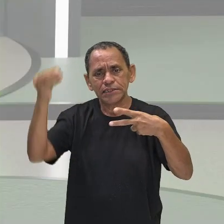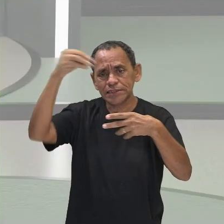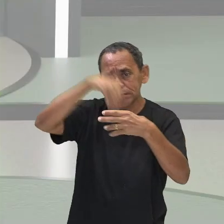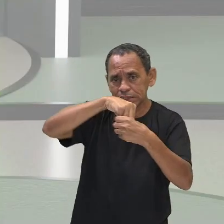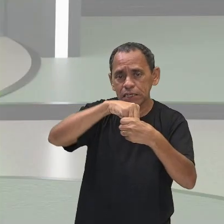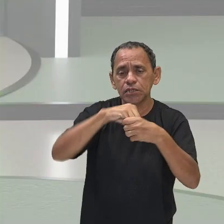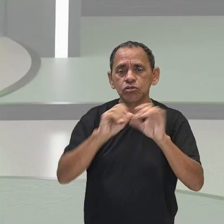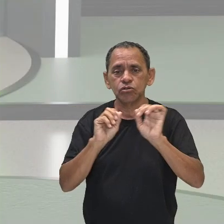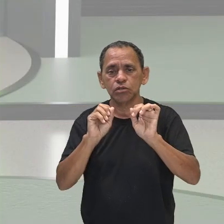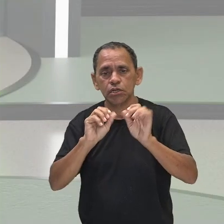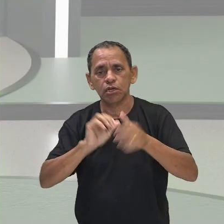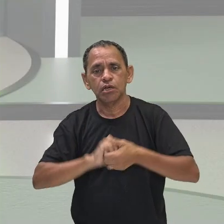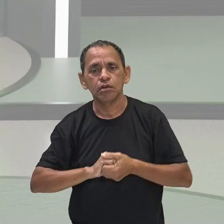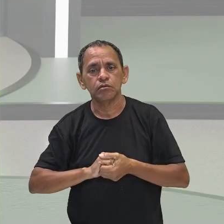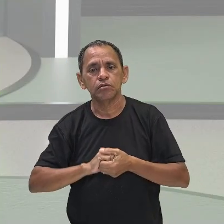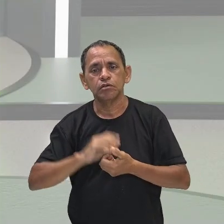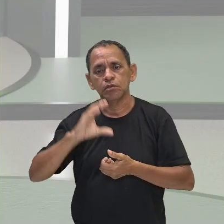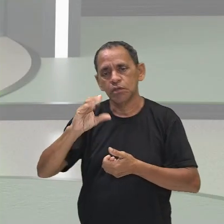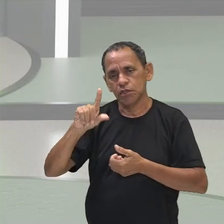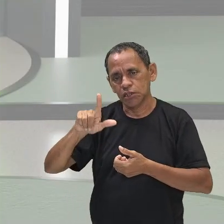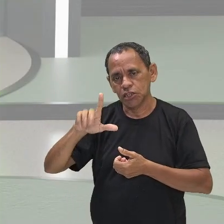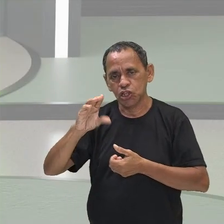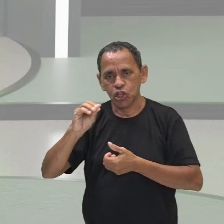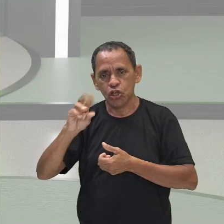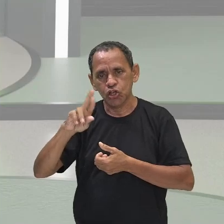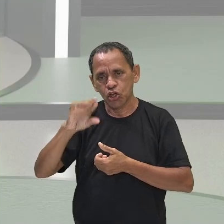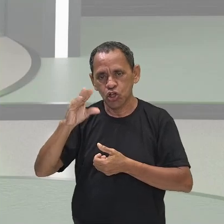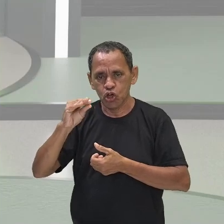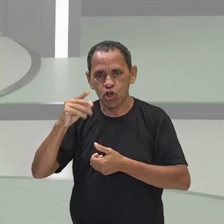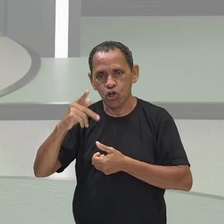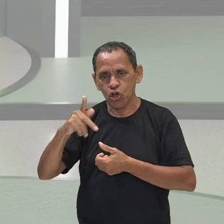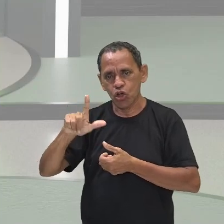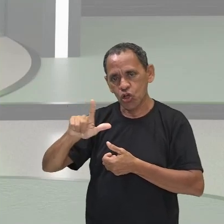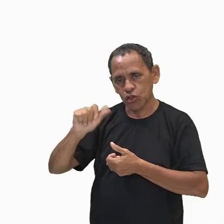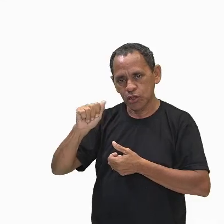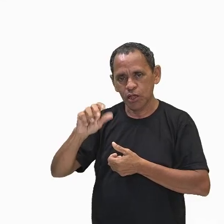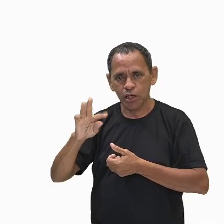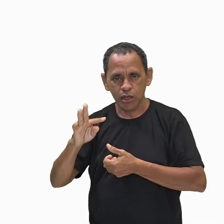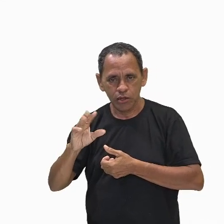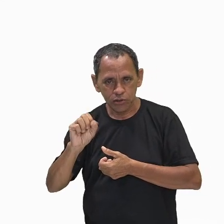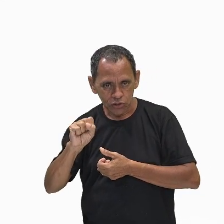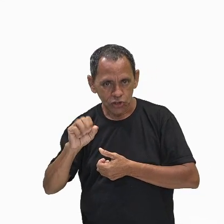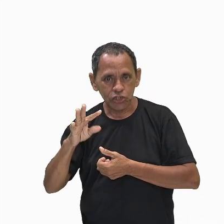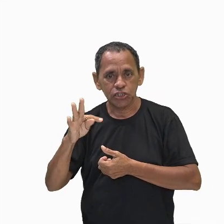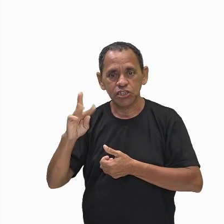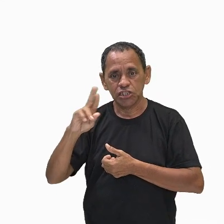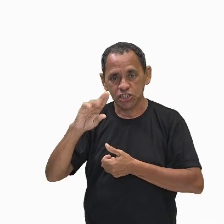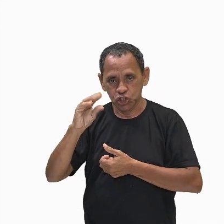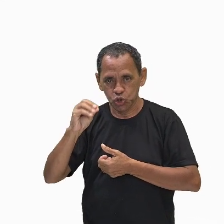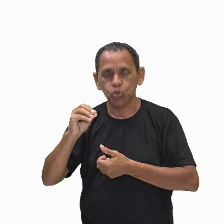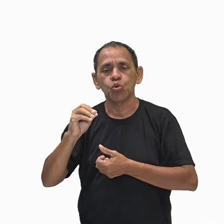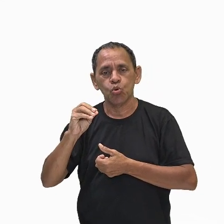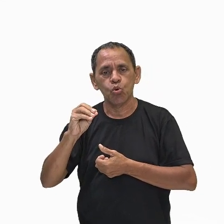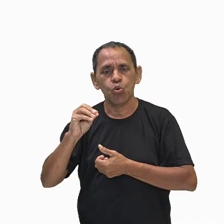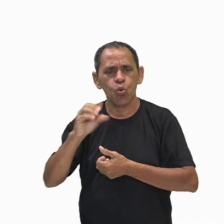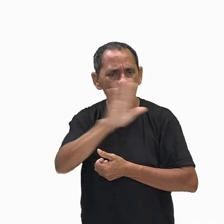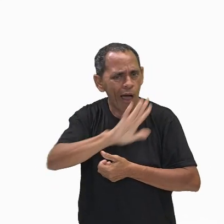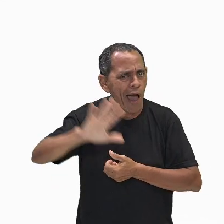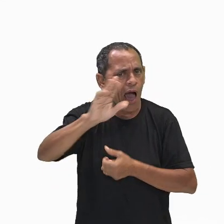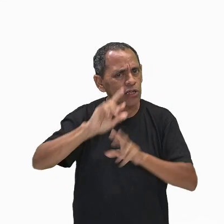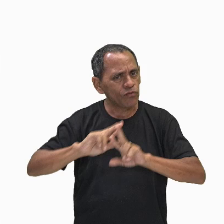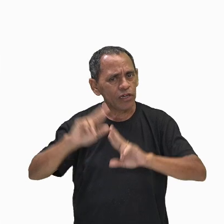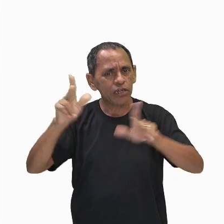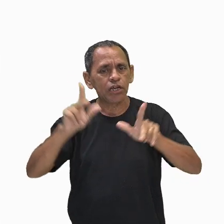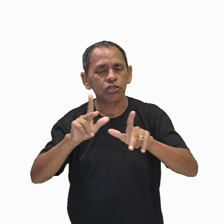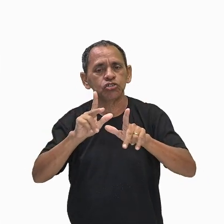do cloroplasto, mas em regiões diferentes. Vamos conhecer agora. Na fase clara, as